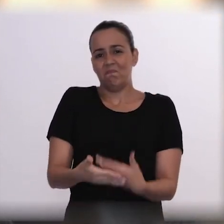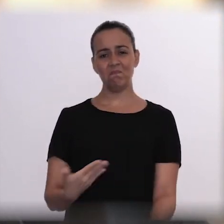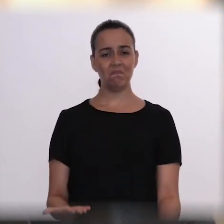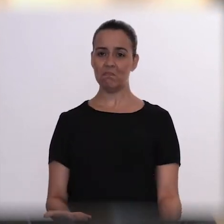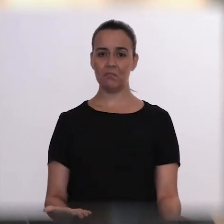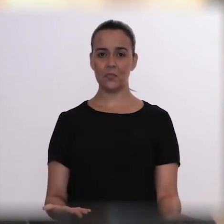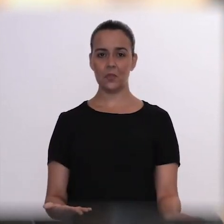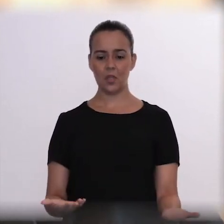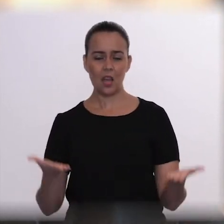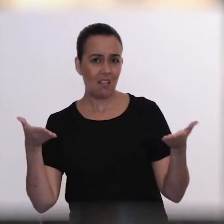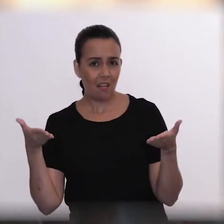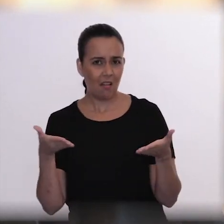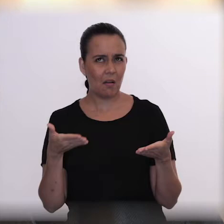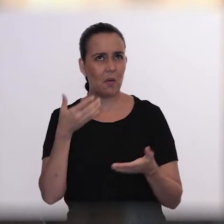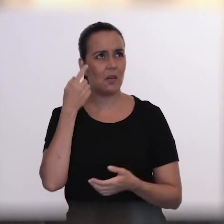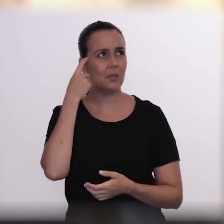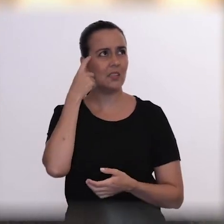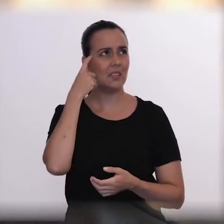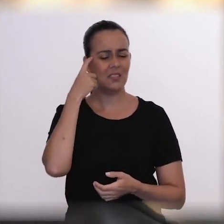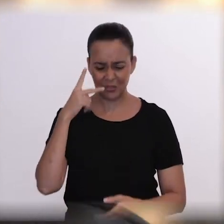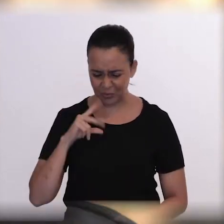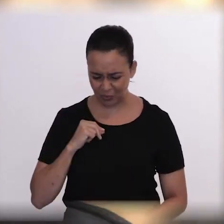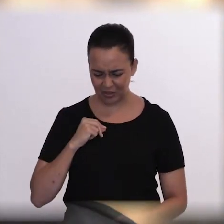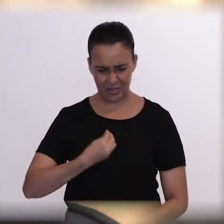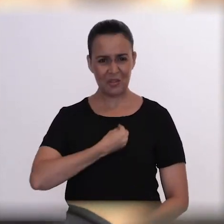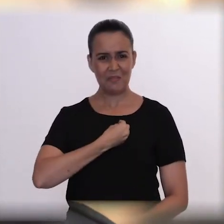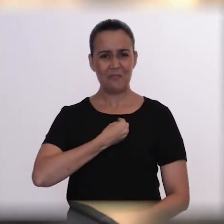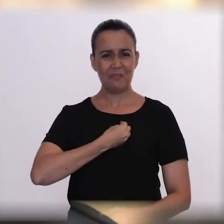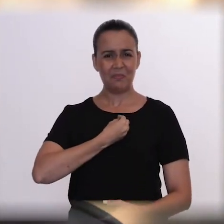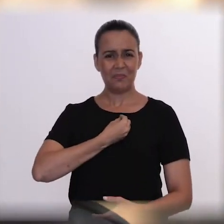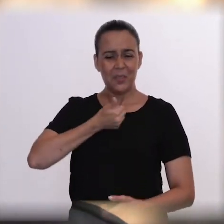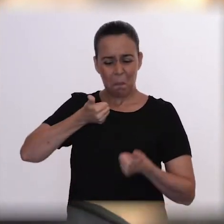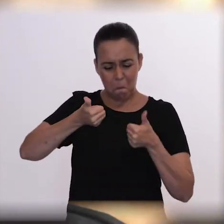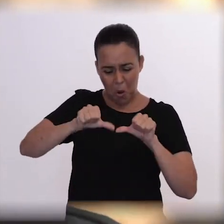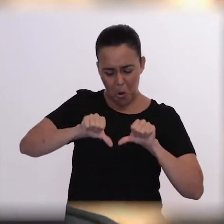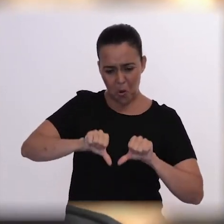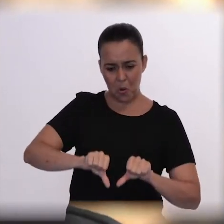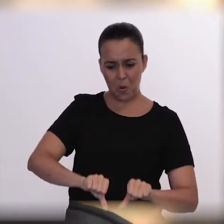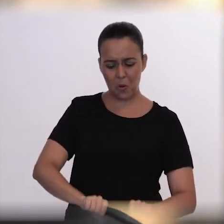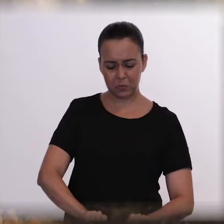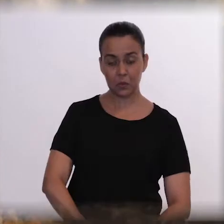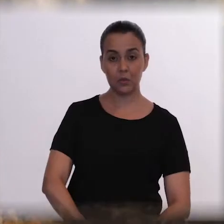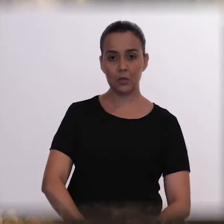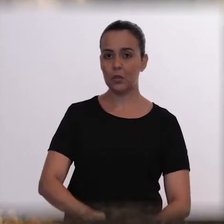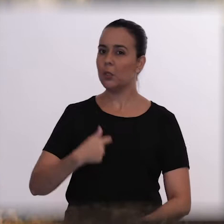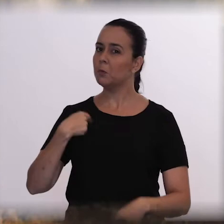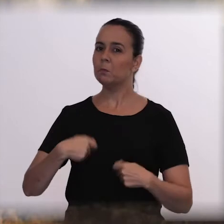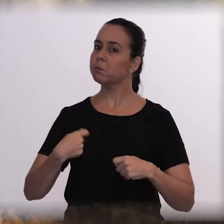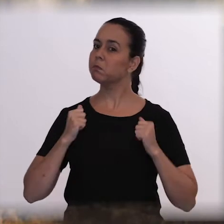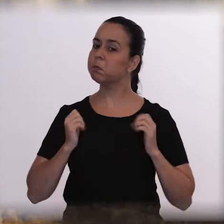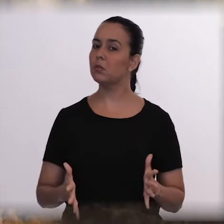Pra chegar num ponto do tipo, nossa, é tão ruim que eu tenho que fazer alguma coisa. Só